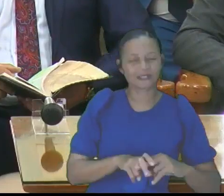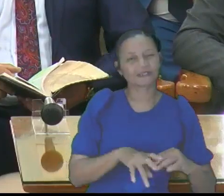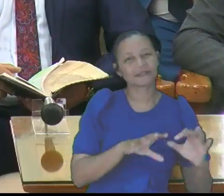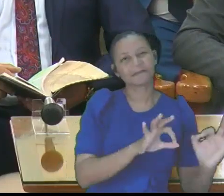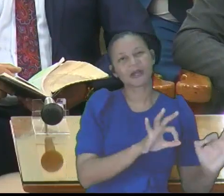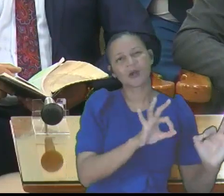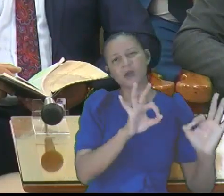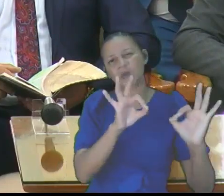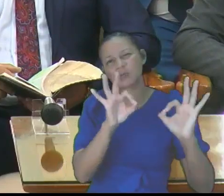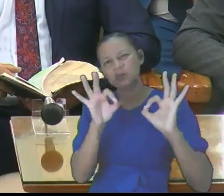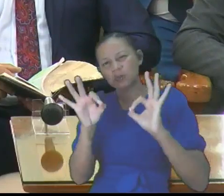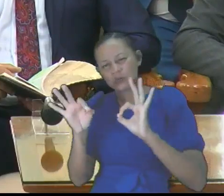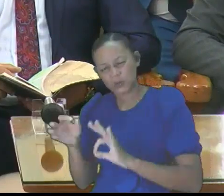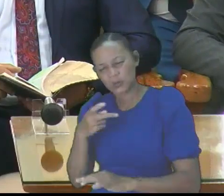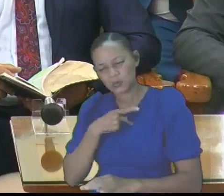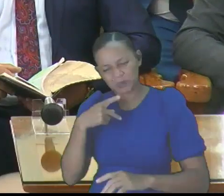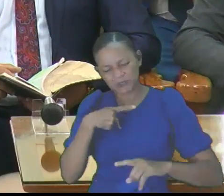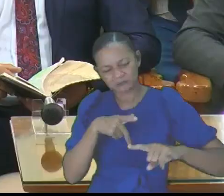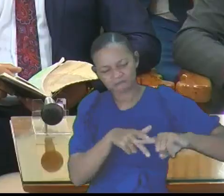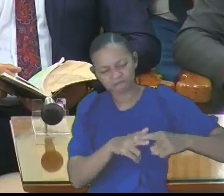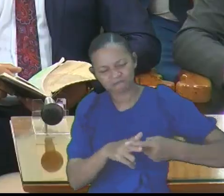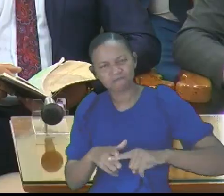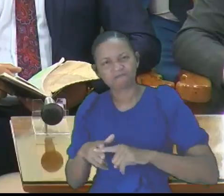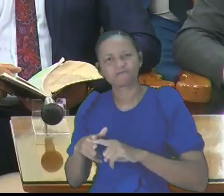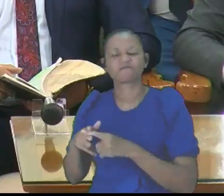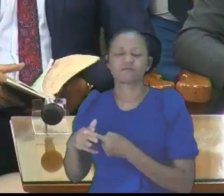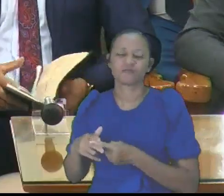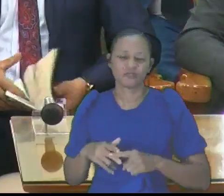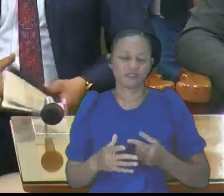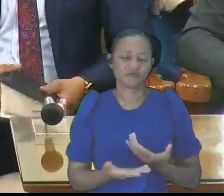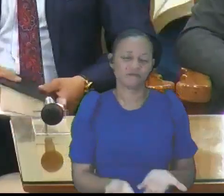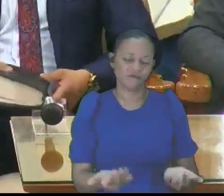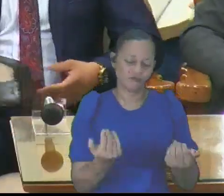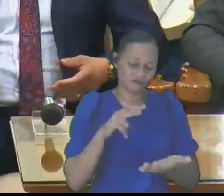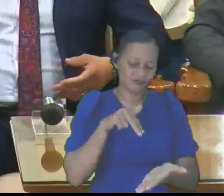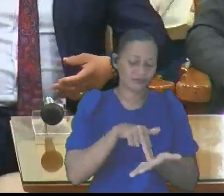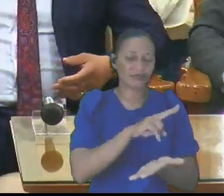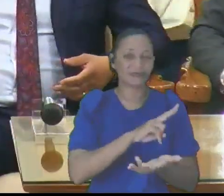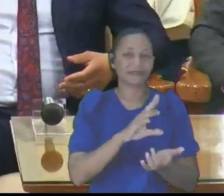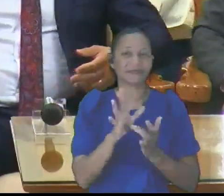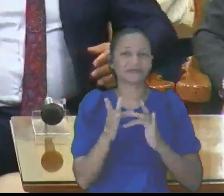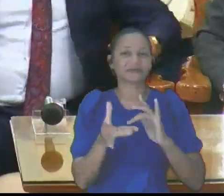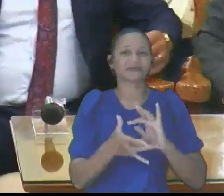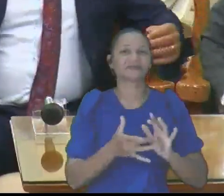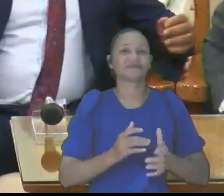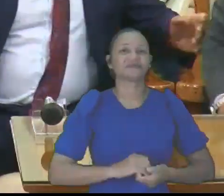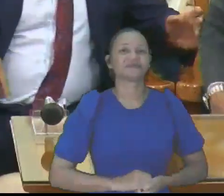lhe doutrine, que lhe aperfeiçoe. Vamos ficar de pé em nome do Senhor Jesus.